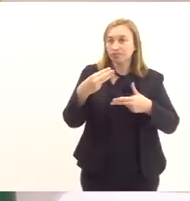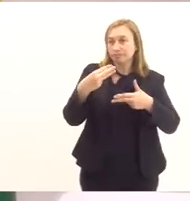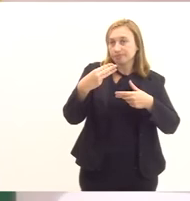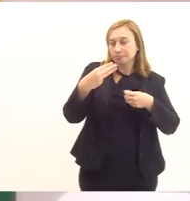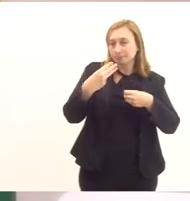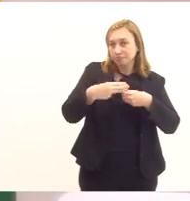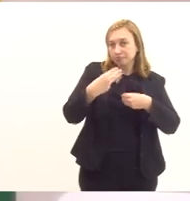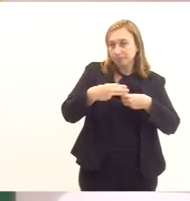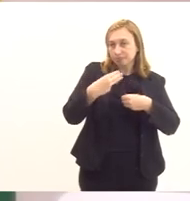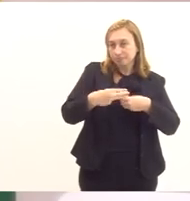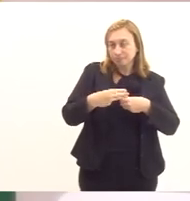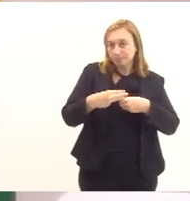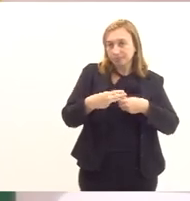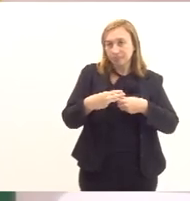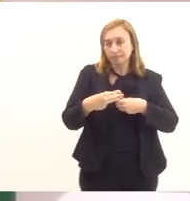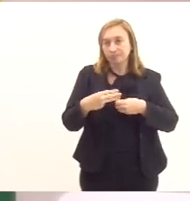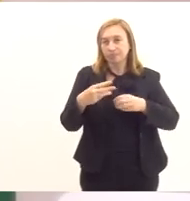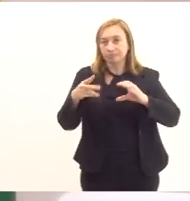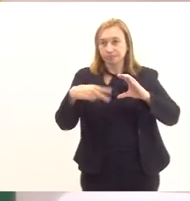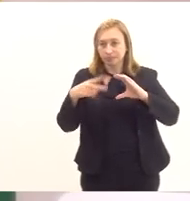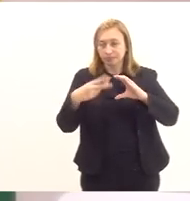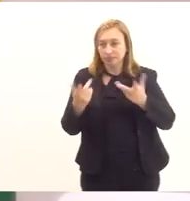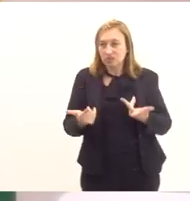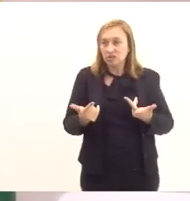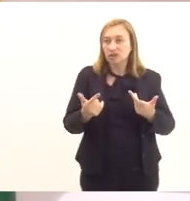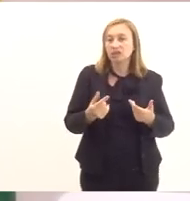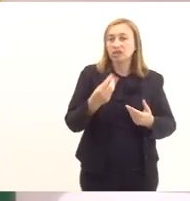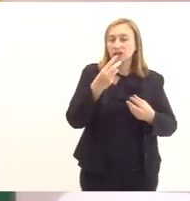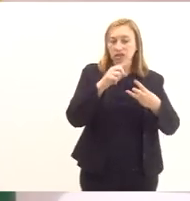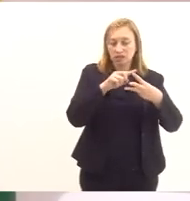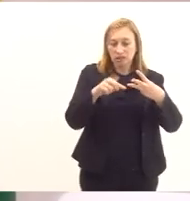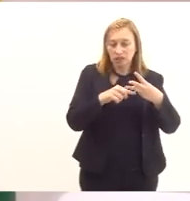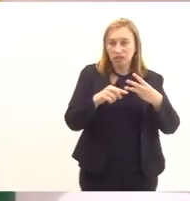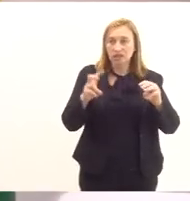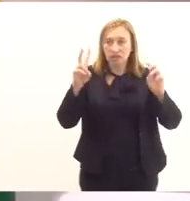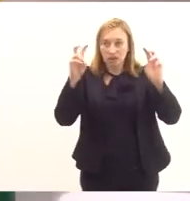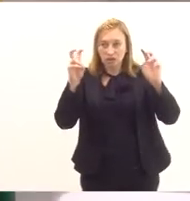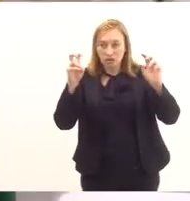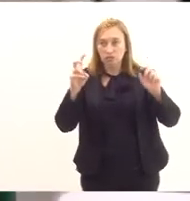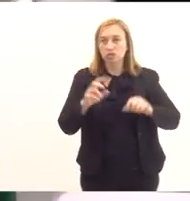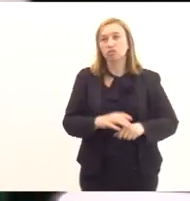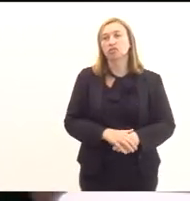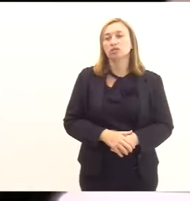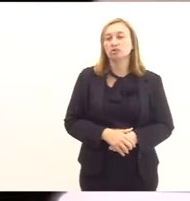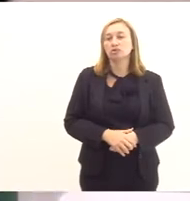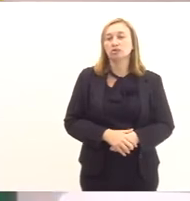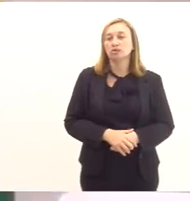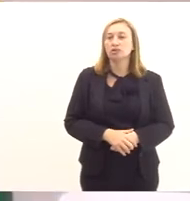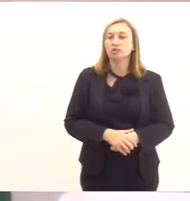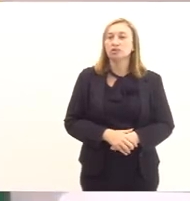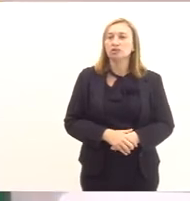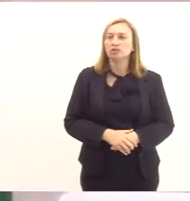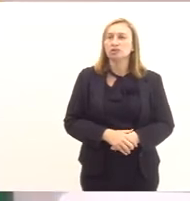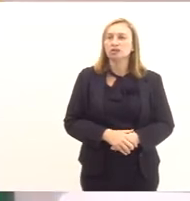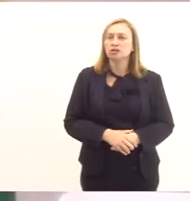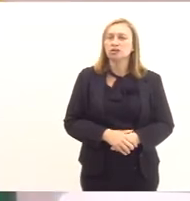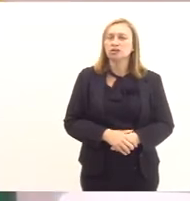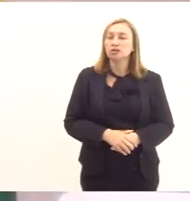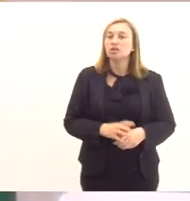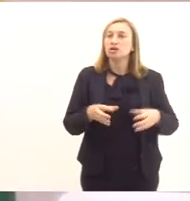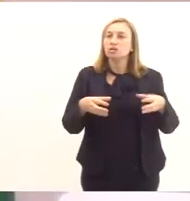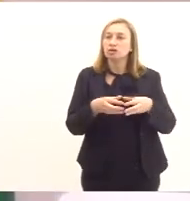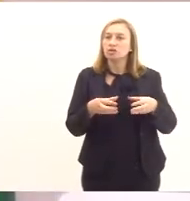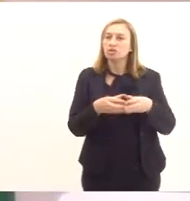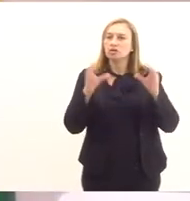que criou três comissões para assuntos distintos sinérgicos mais destinos nós tratamos aqui no antes da